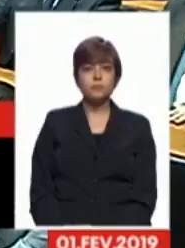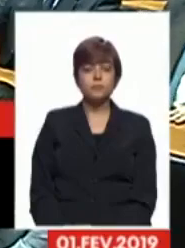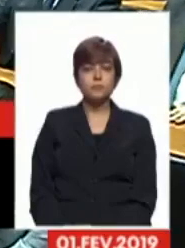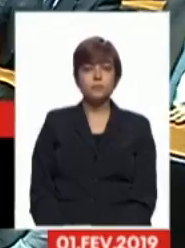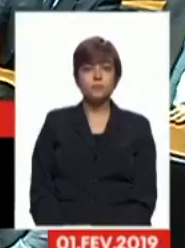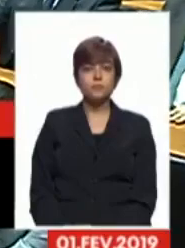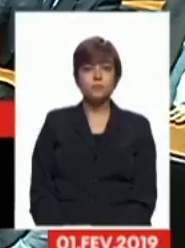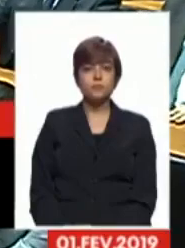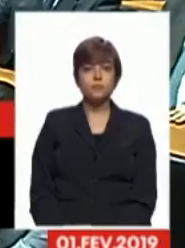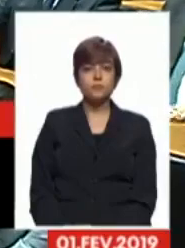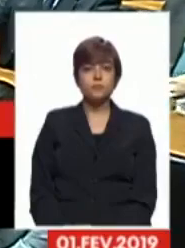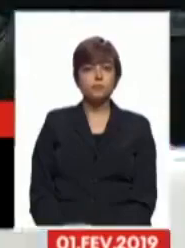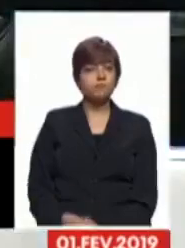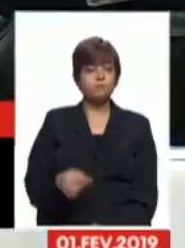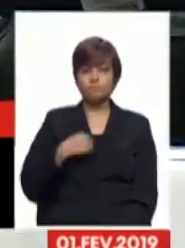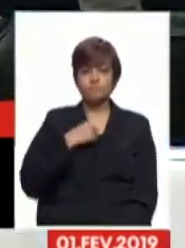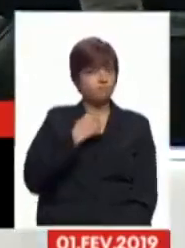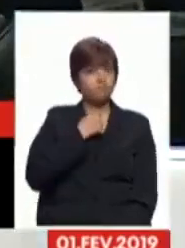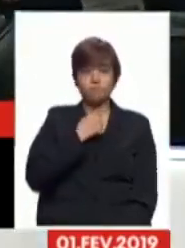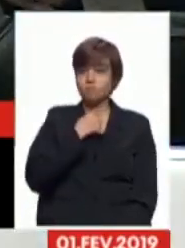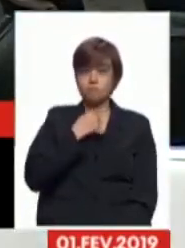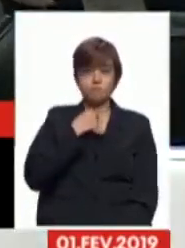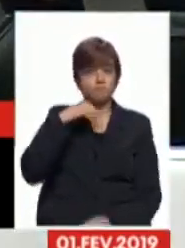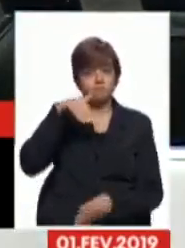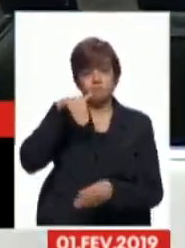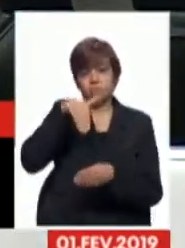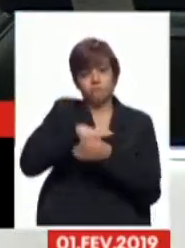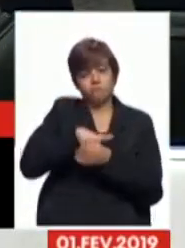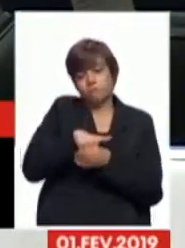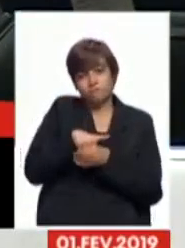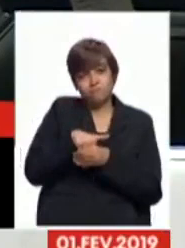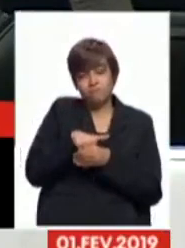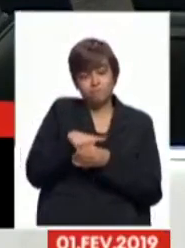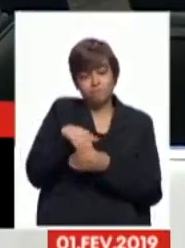Eu não posso votar, eu sou de todos.